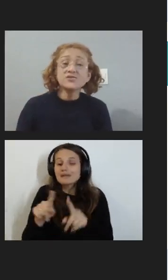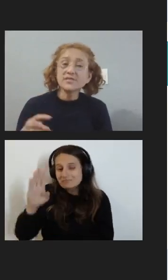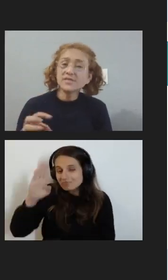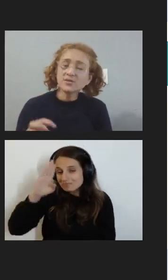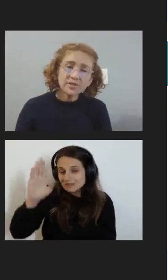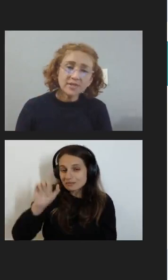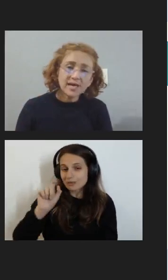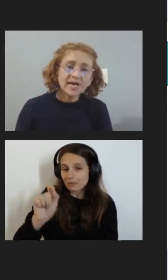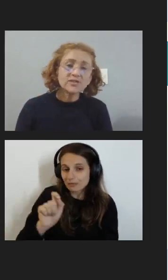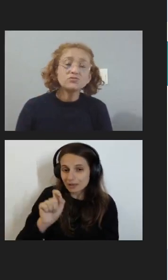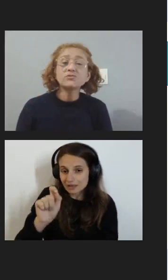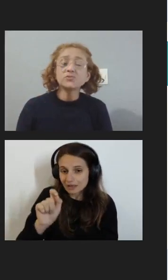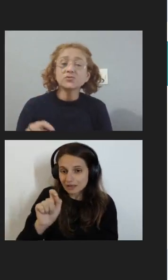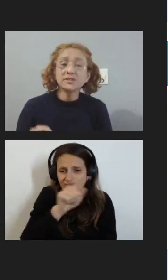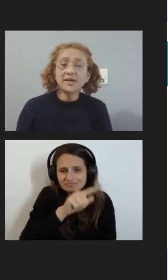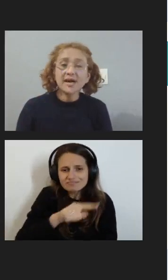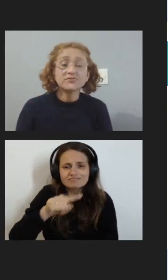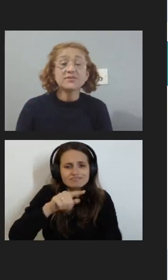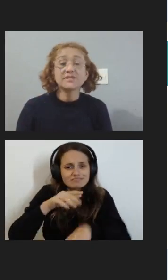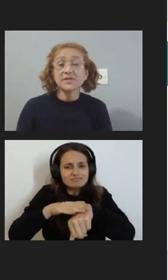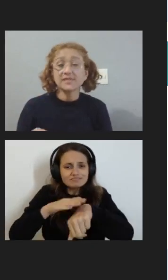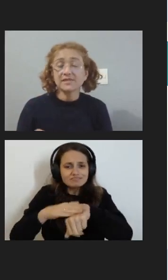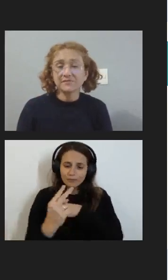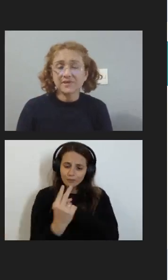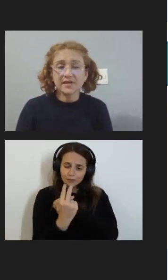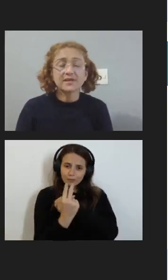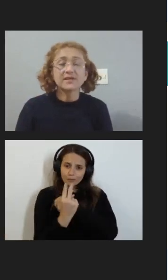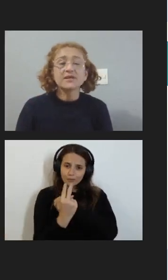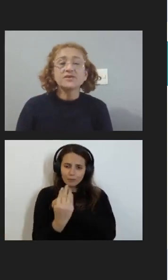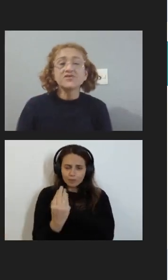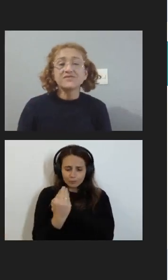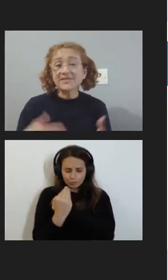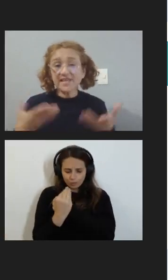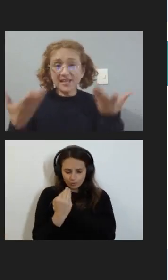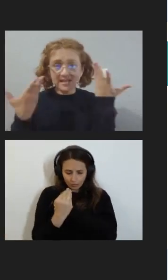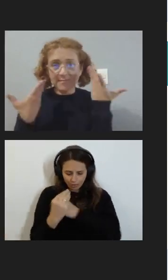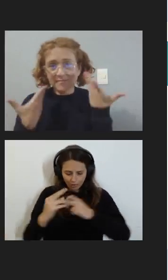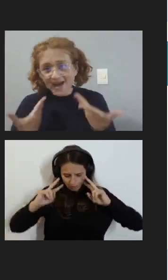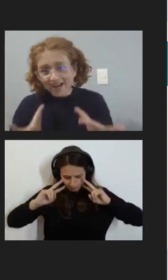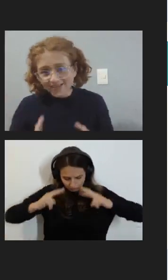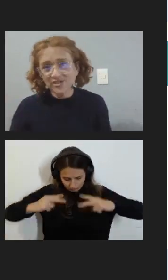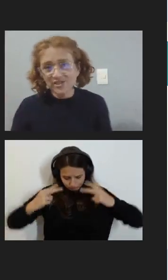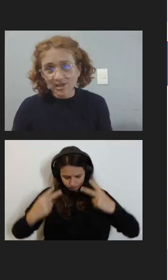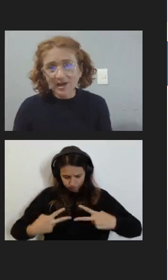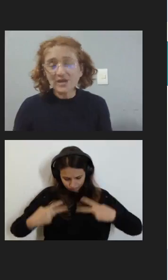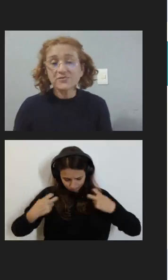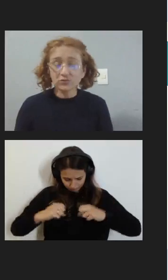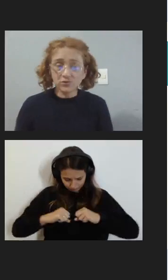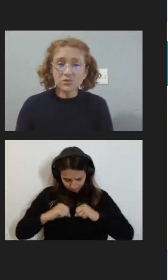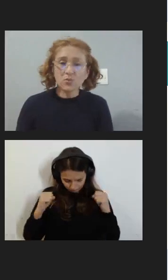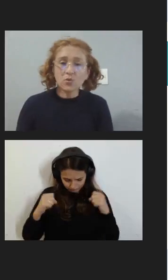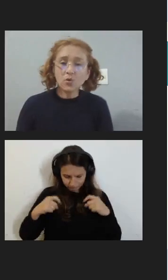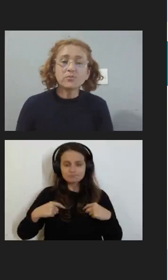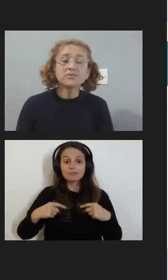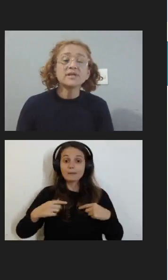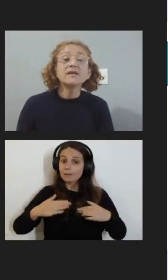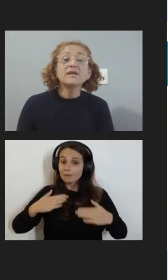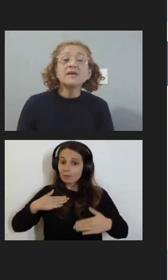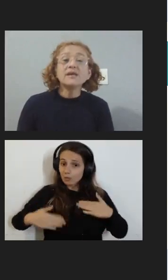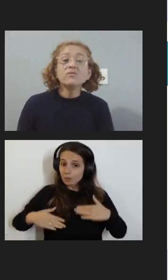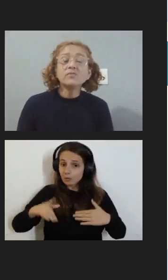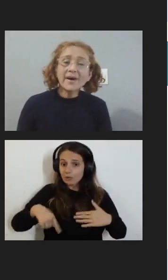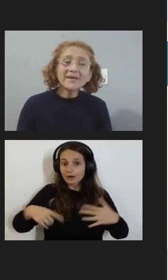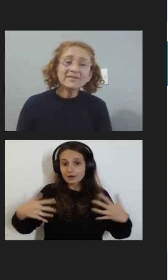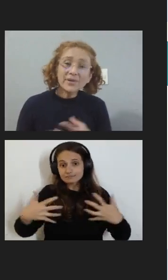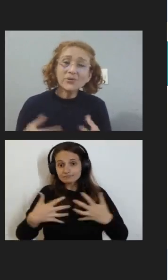de se cuidar, do autocuidado, de se preservar, de fazer dessa máquina de trabalho que é o nosso corpo, né? É